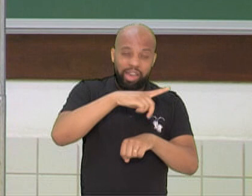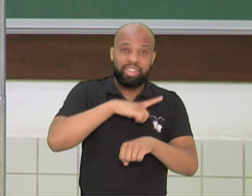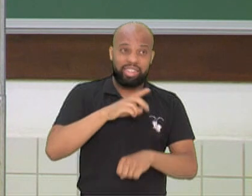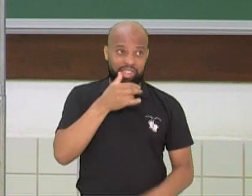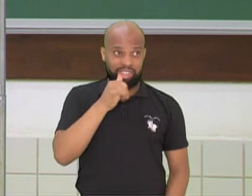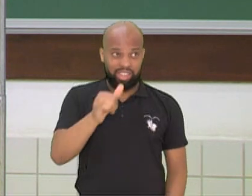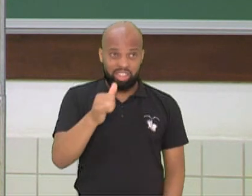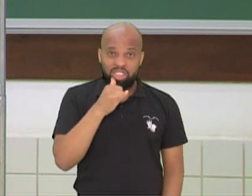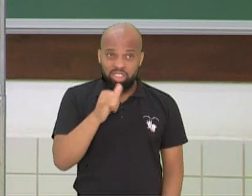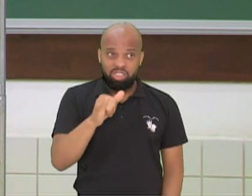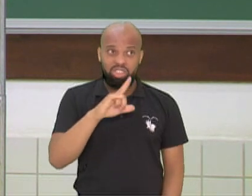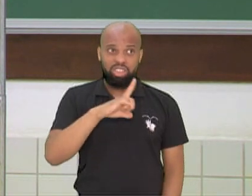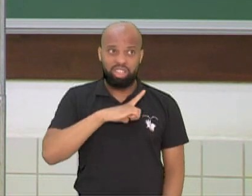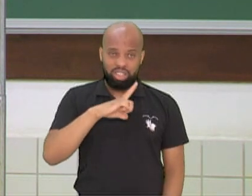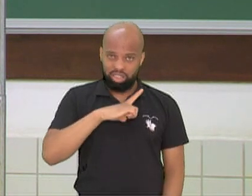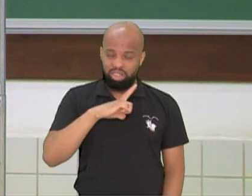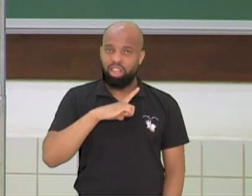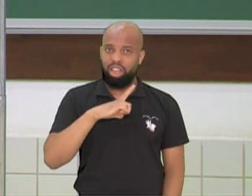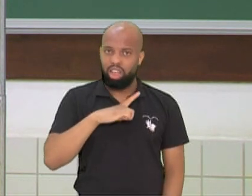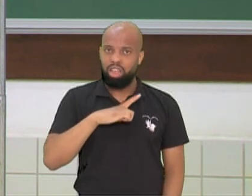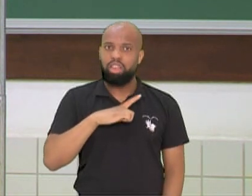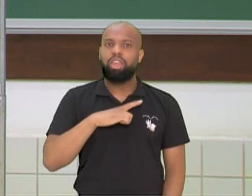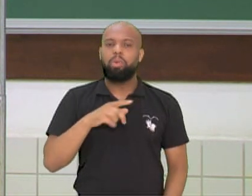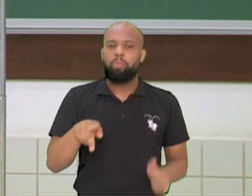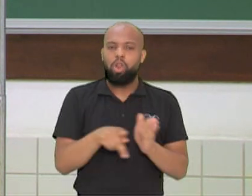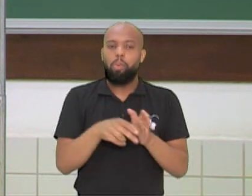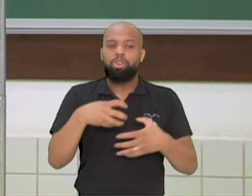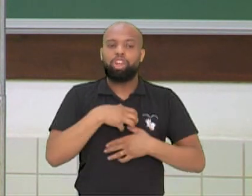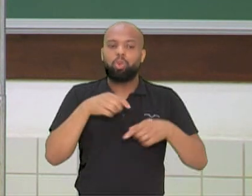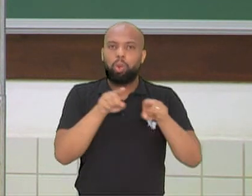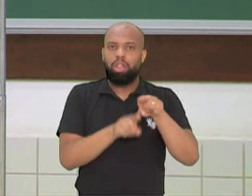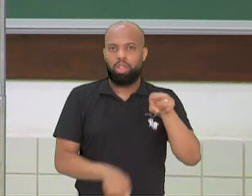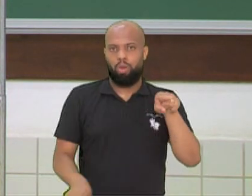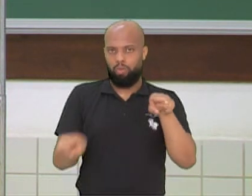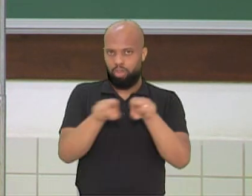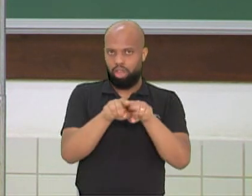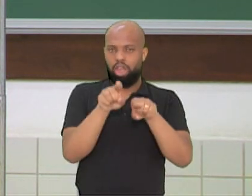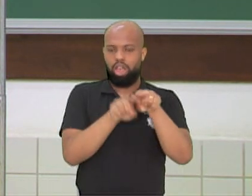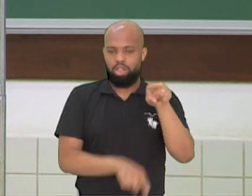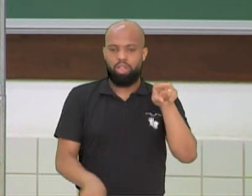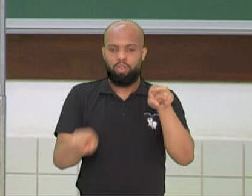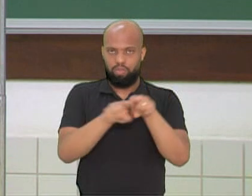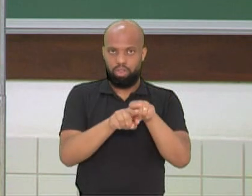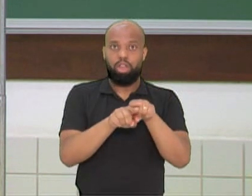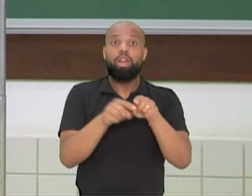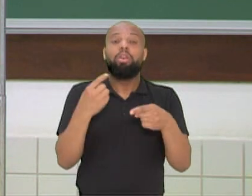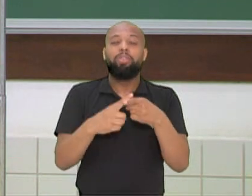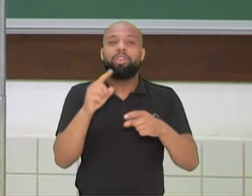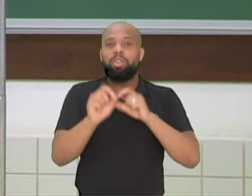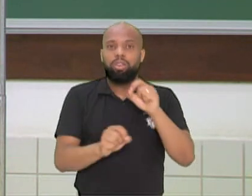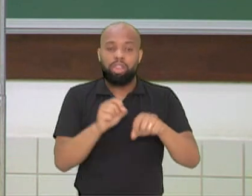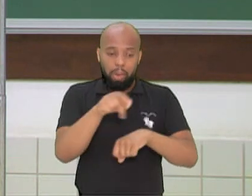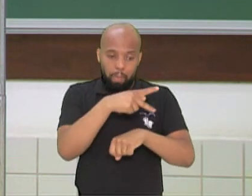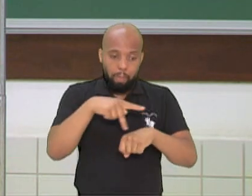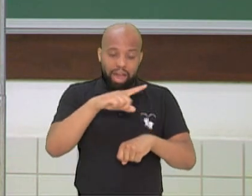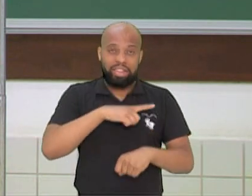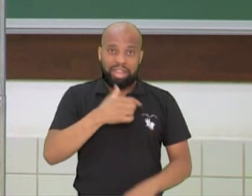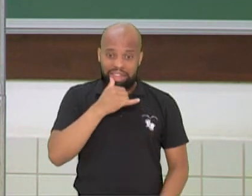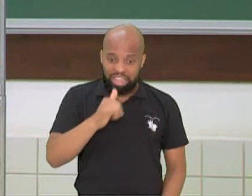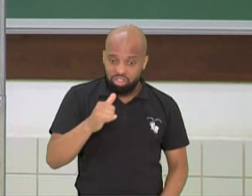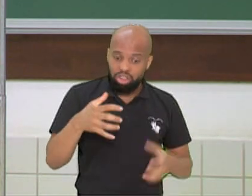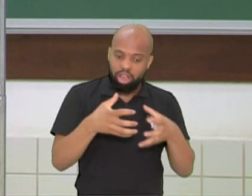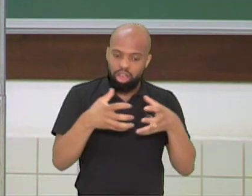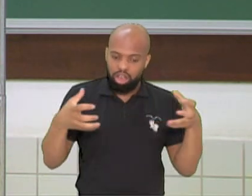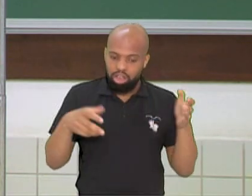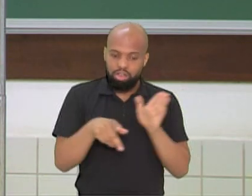energética muito renovável, né? Que é a questão, é um dos países que tem maior matriz energética renovável